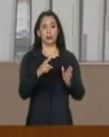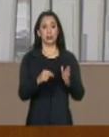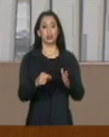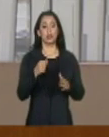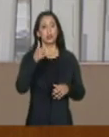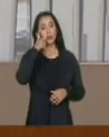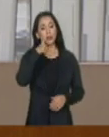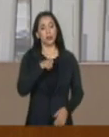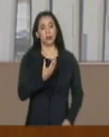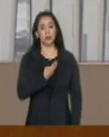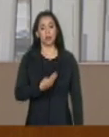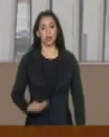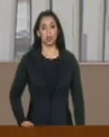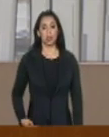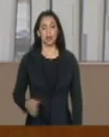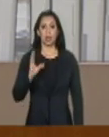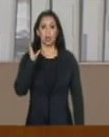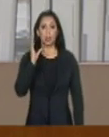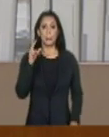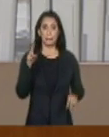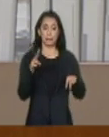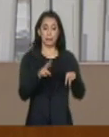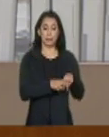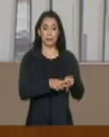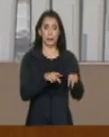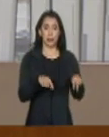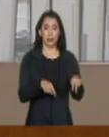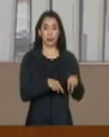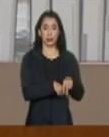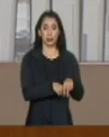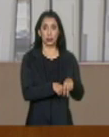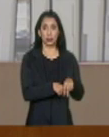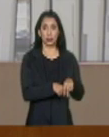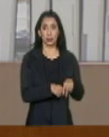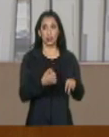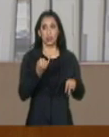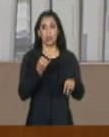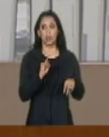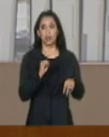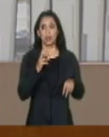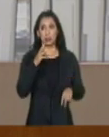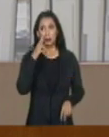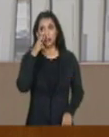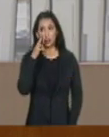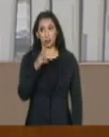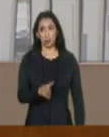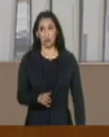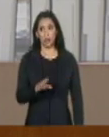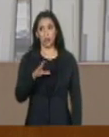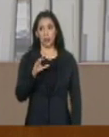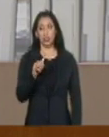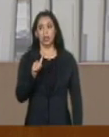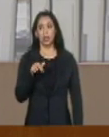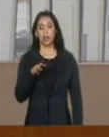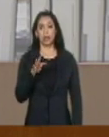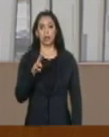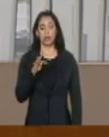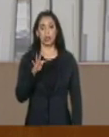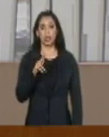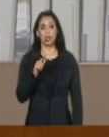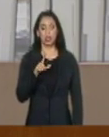prisão. Prisão, se não for naquele caso de prisão cautelar anterior,